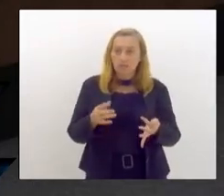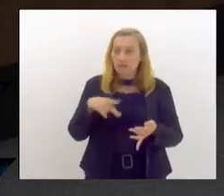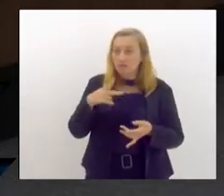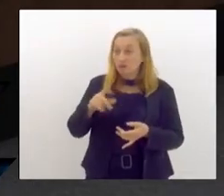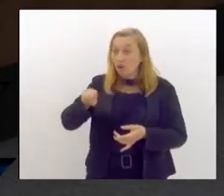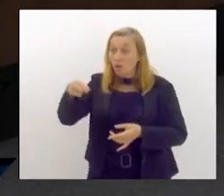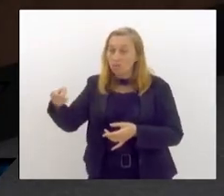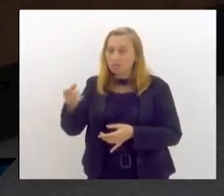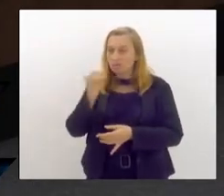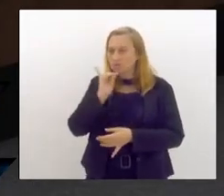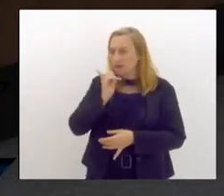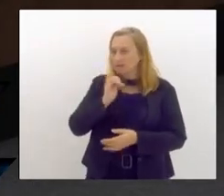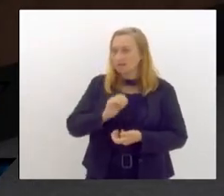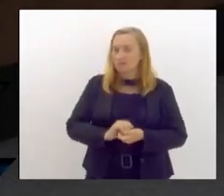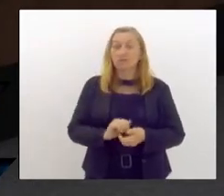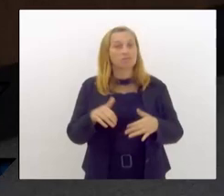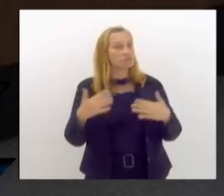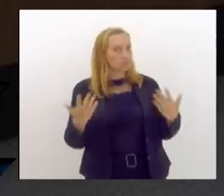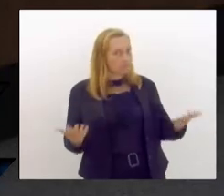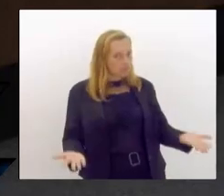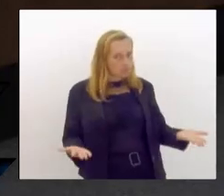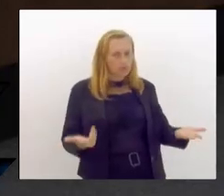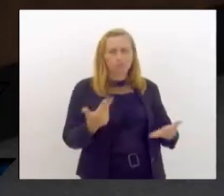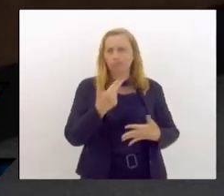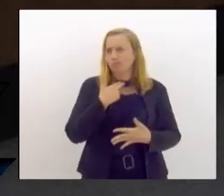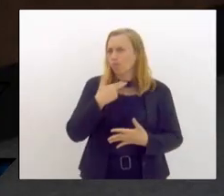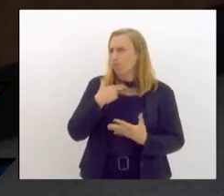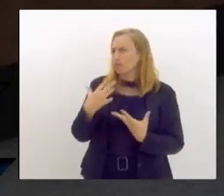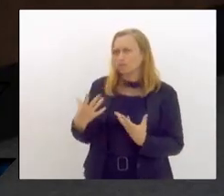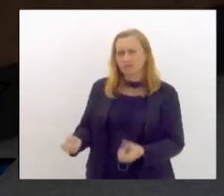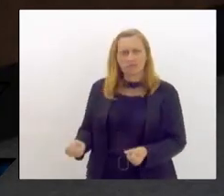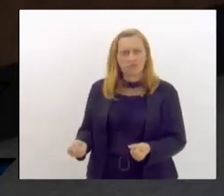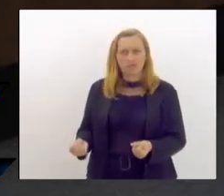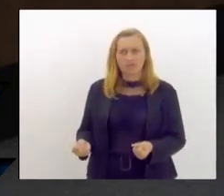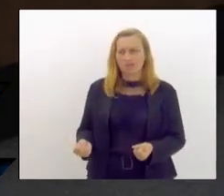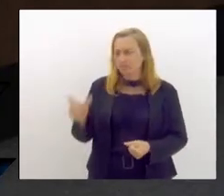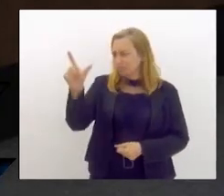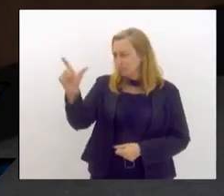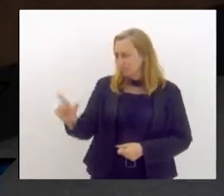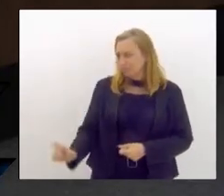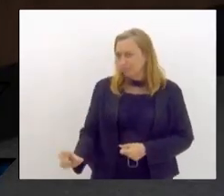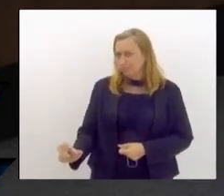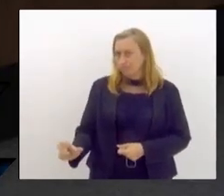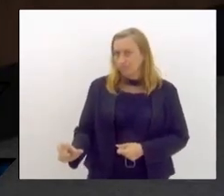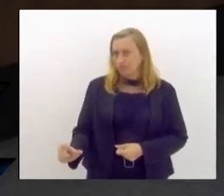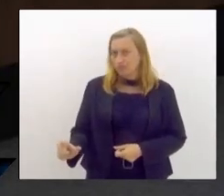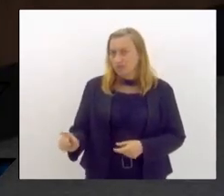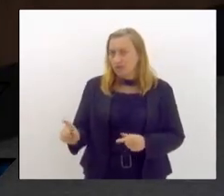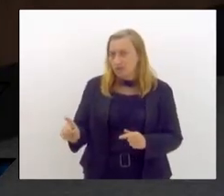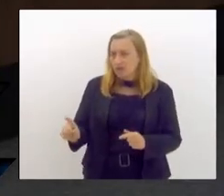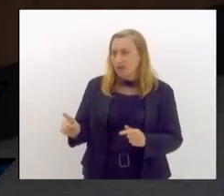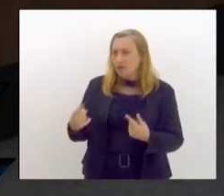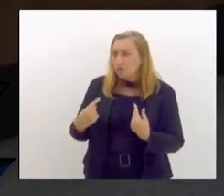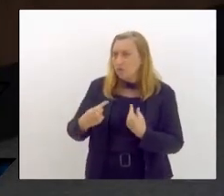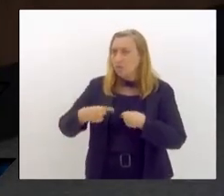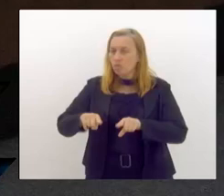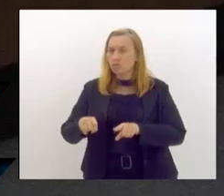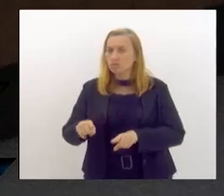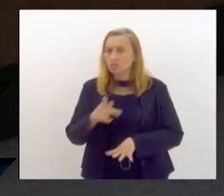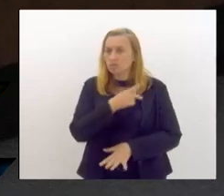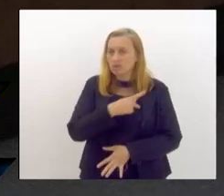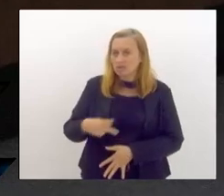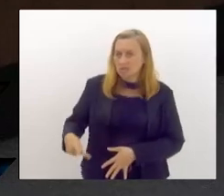outra narrativa. Então, eu não posso aceitar que o indivíduo que ataca frontalmente um presidente da